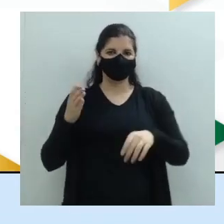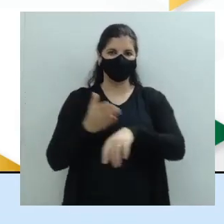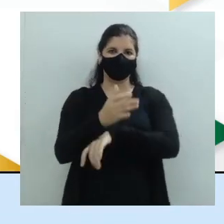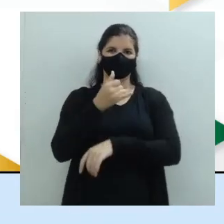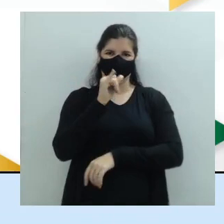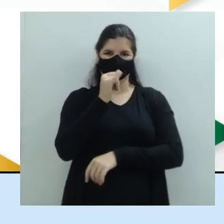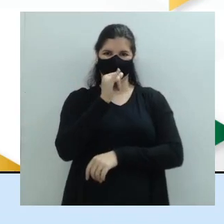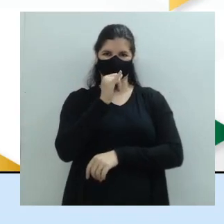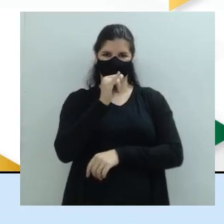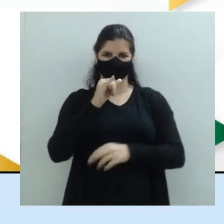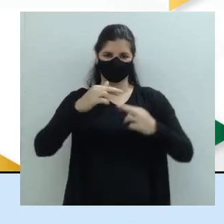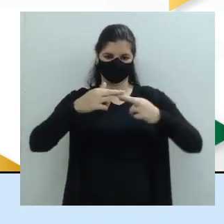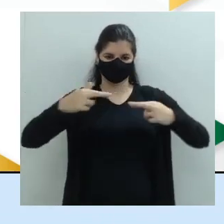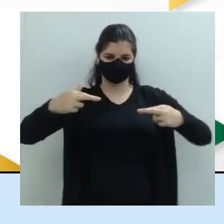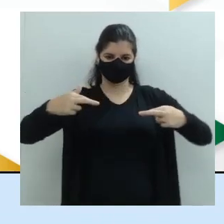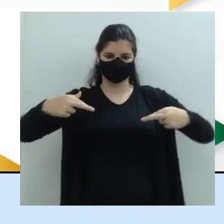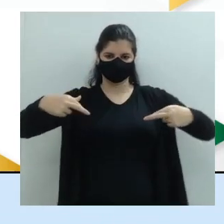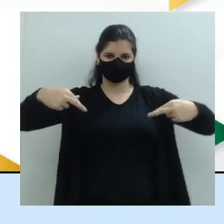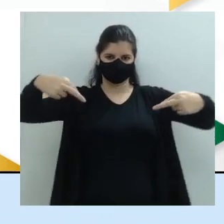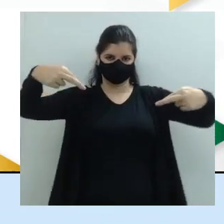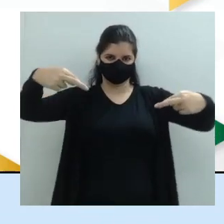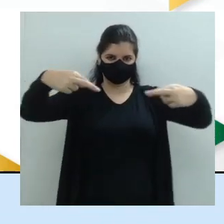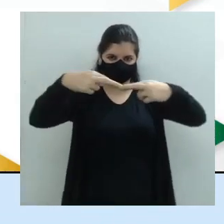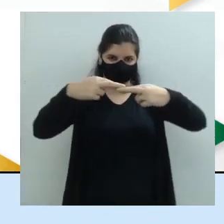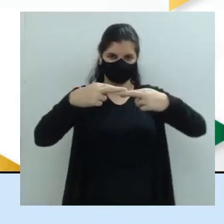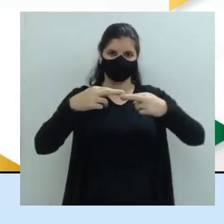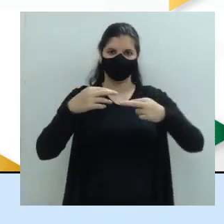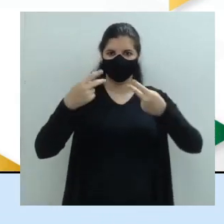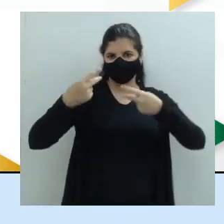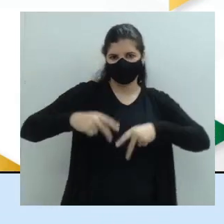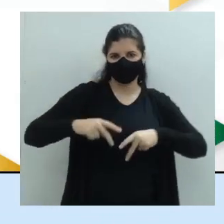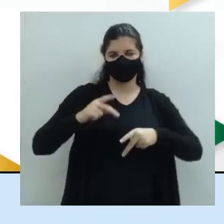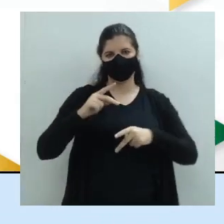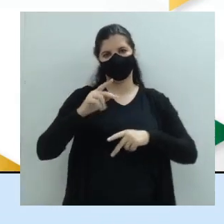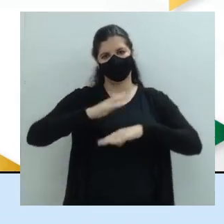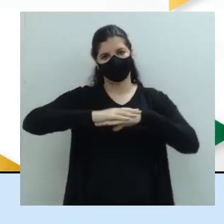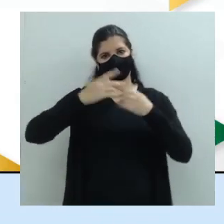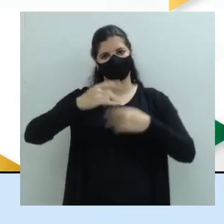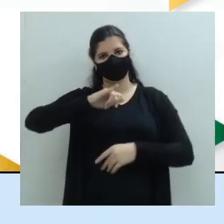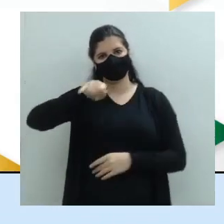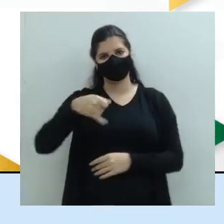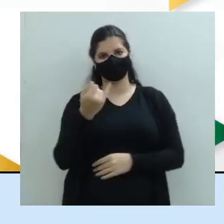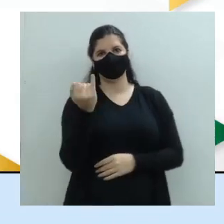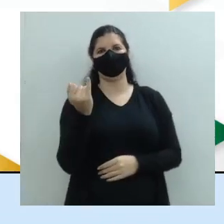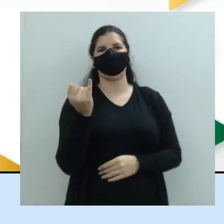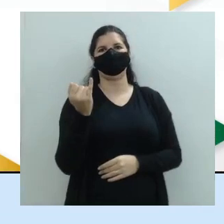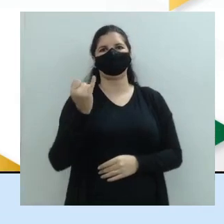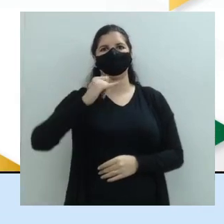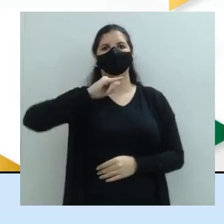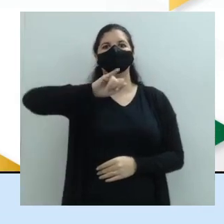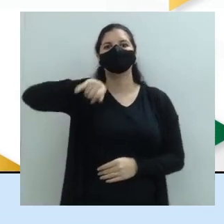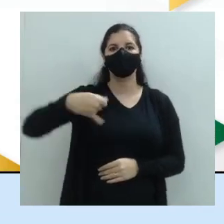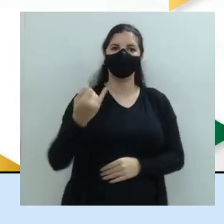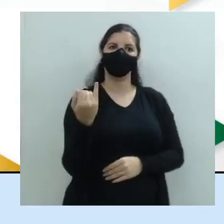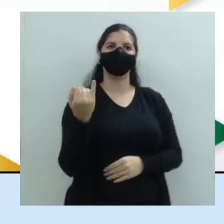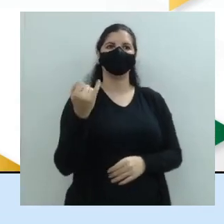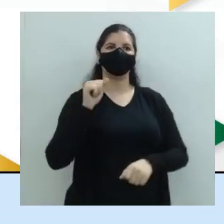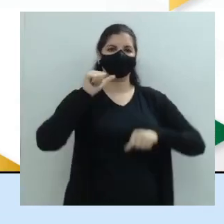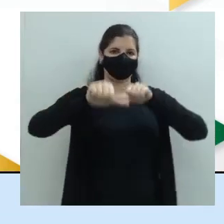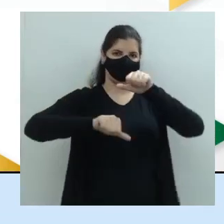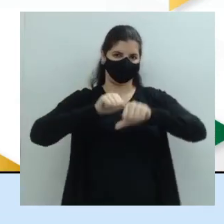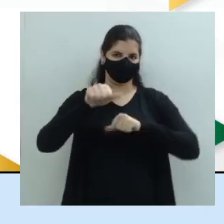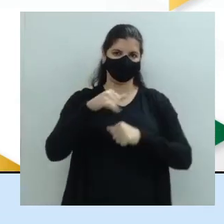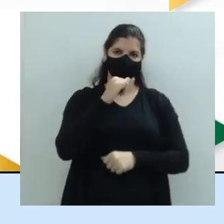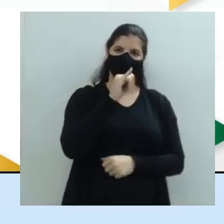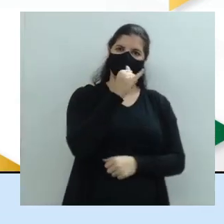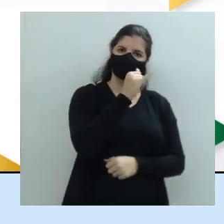elétrica em circuitos elétricos por meio de um efeito Joule, que vai ali, ó, converter a